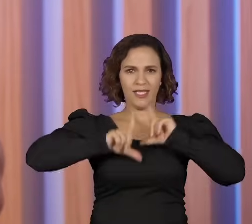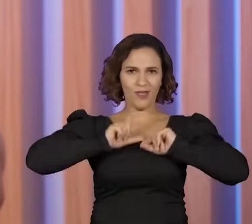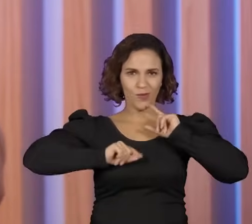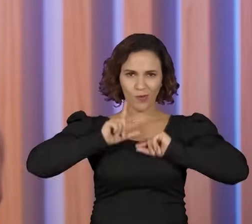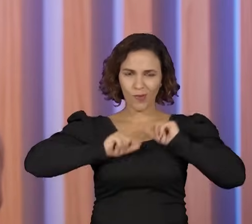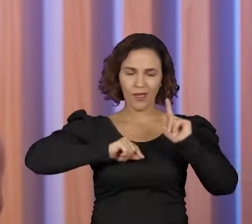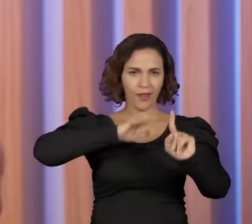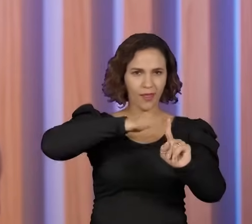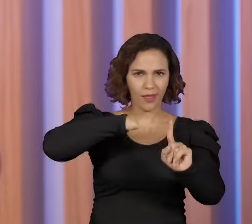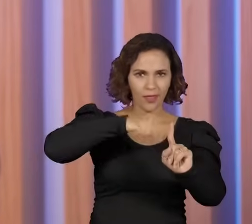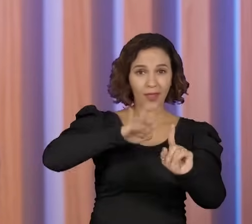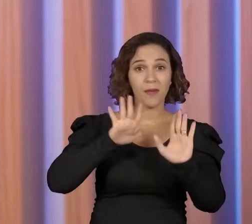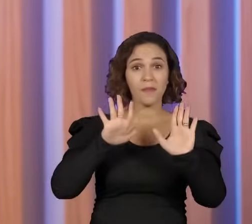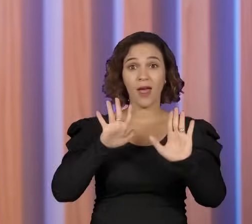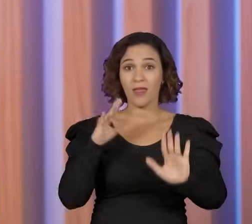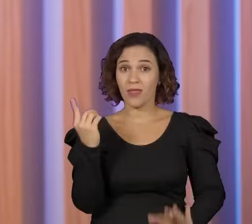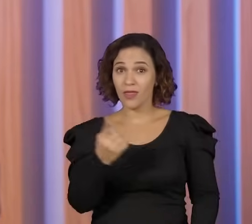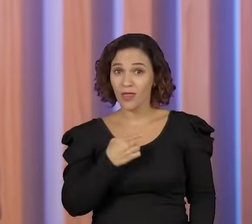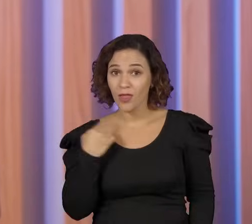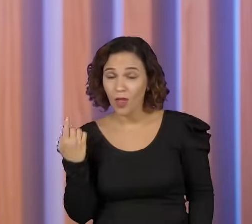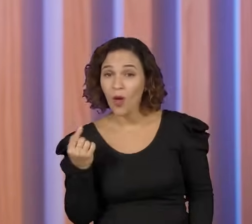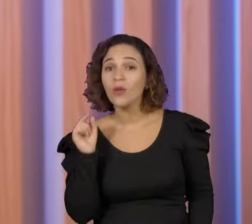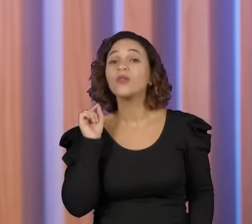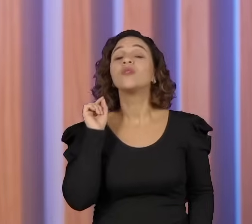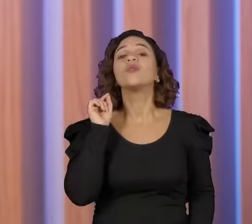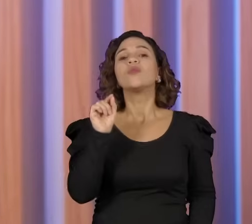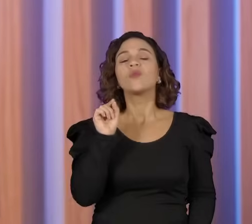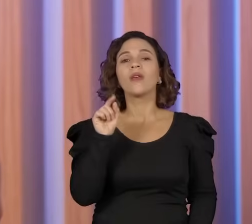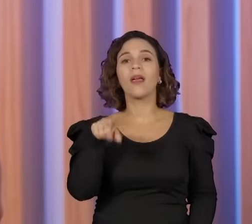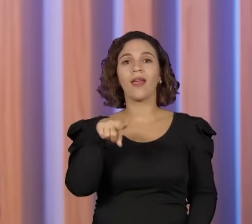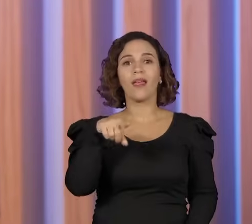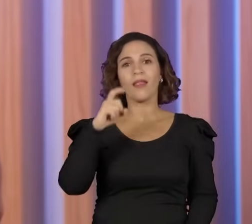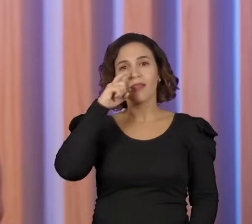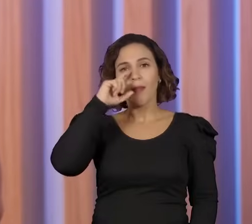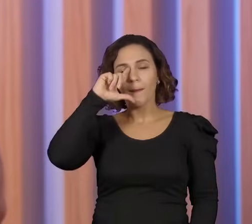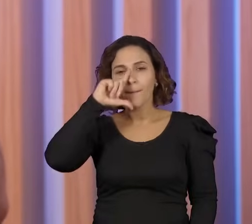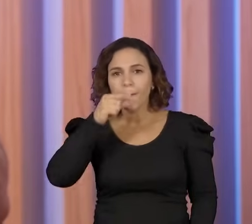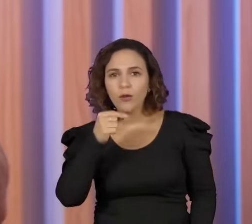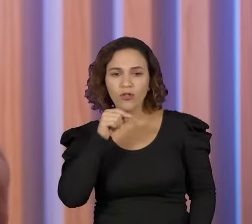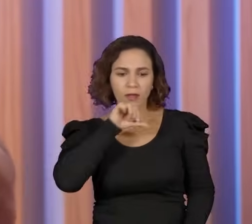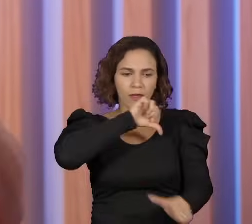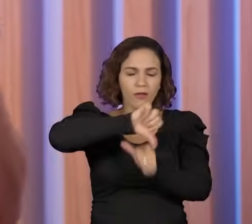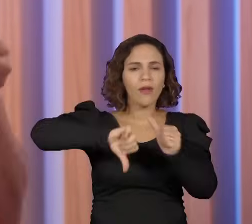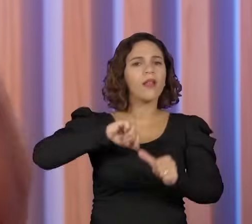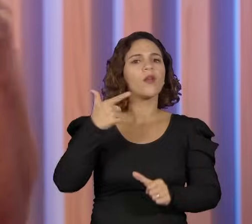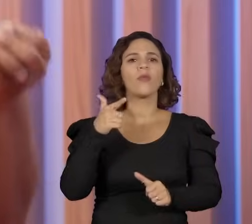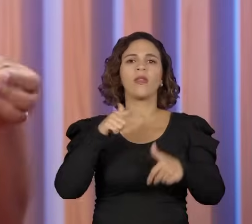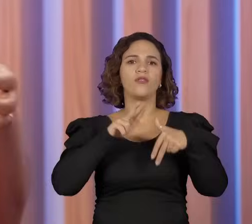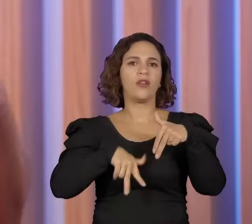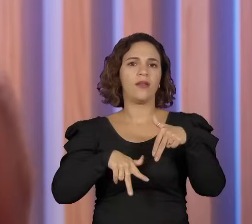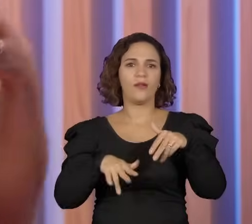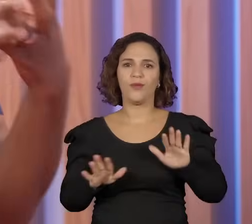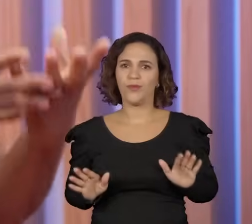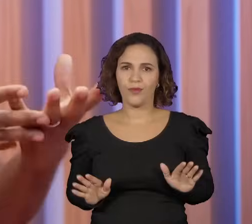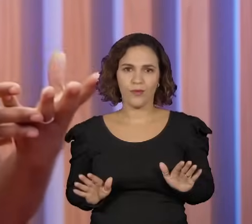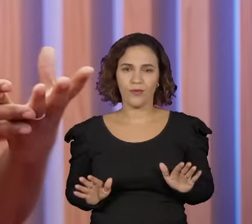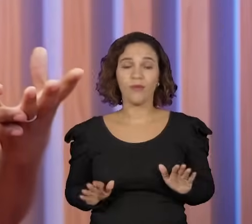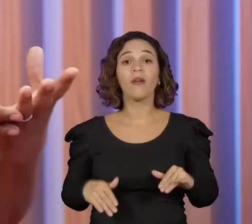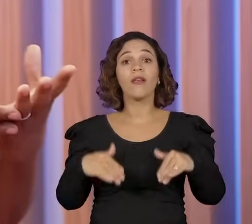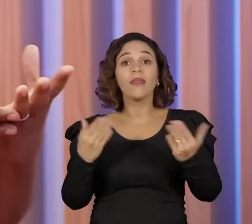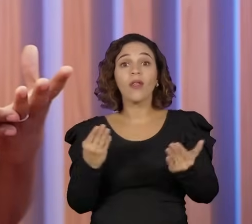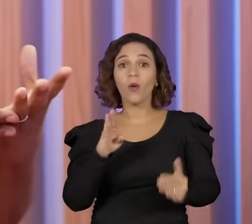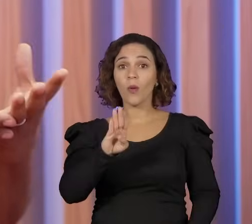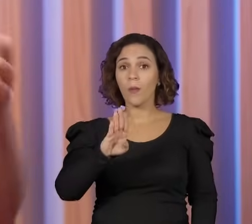nós, brouxos, transformar, não tem gênero. Então a gente foi para